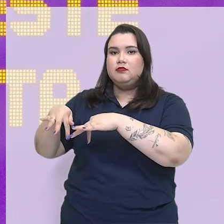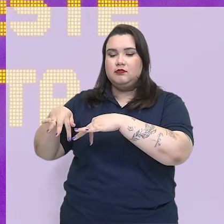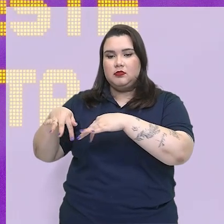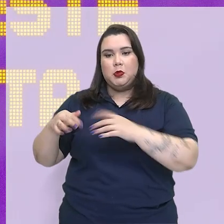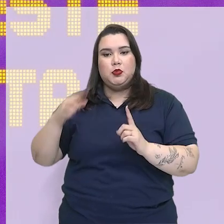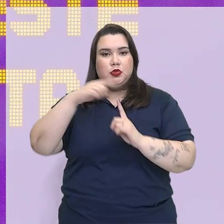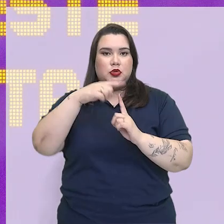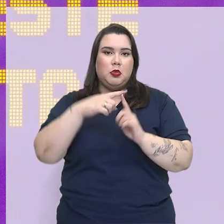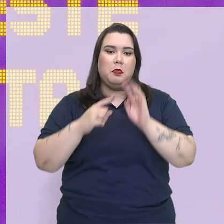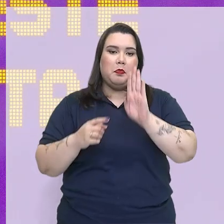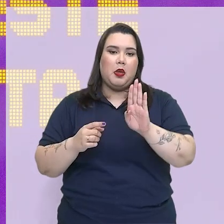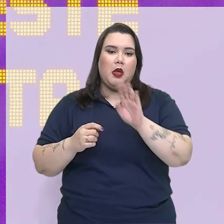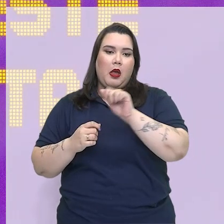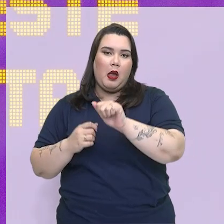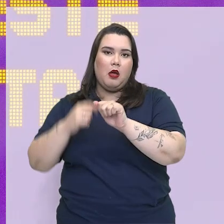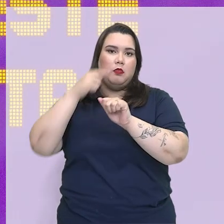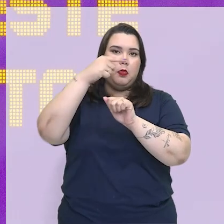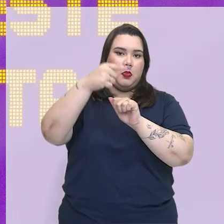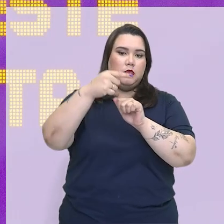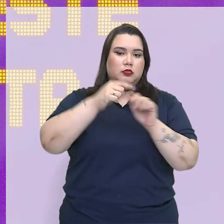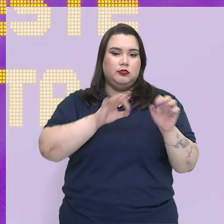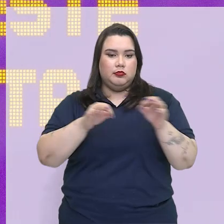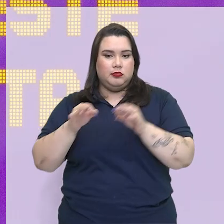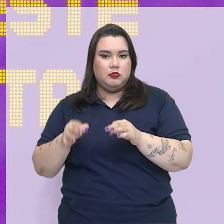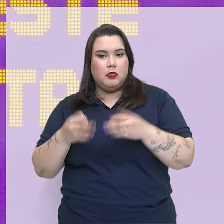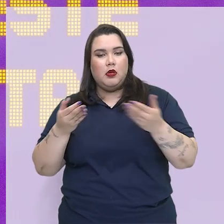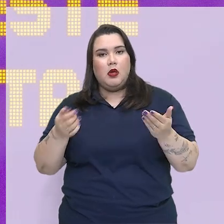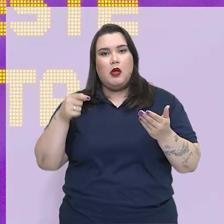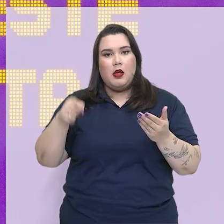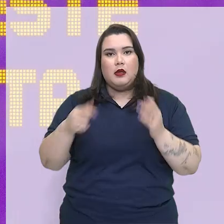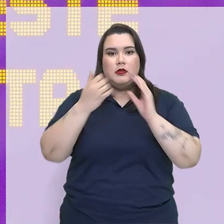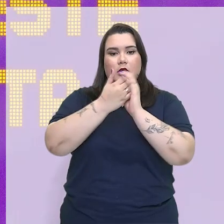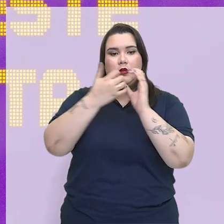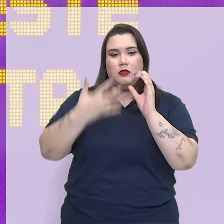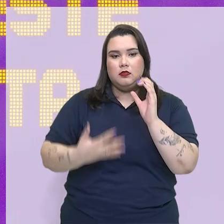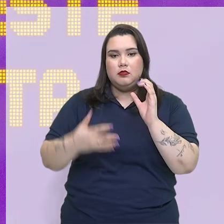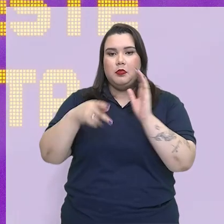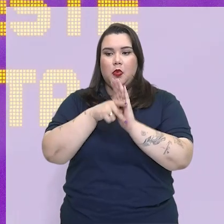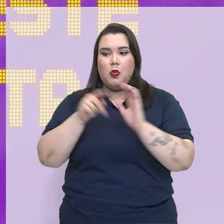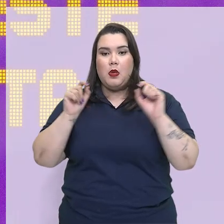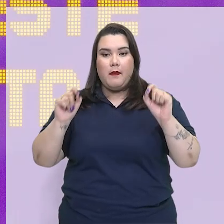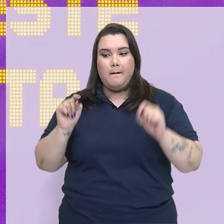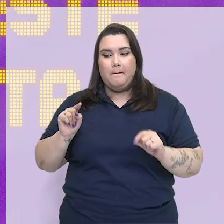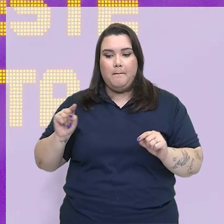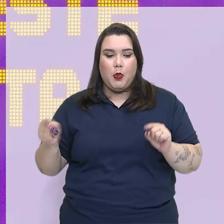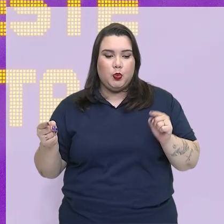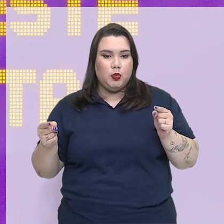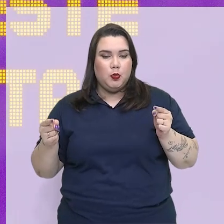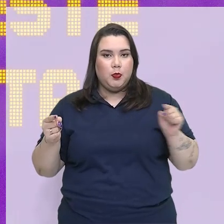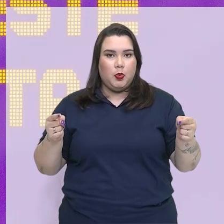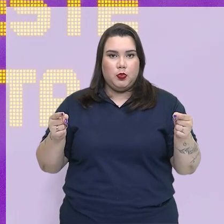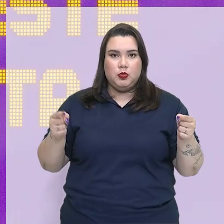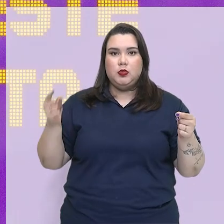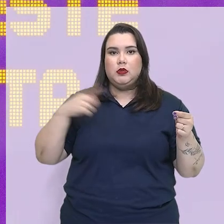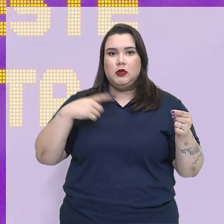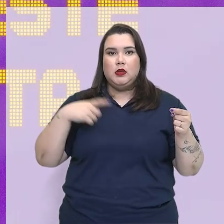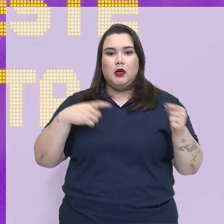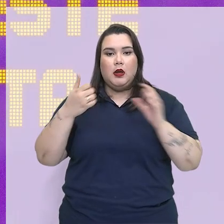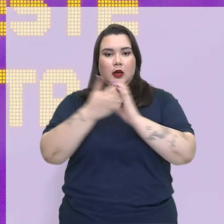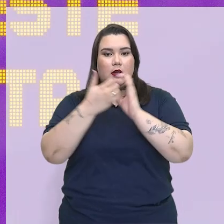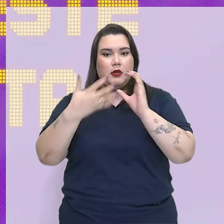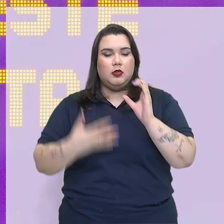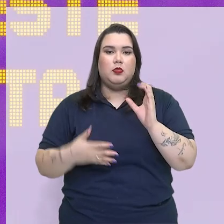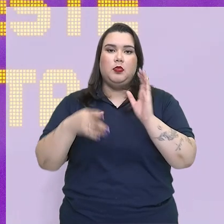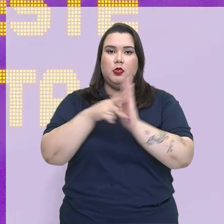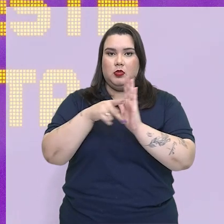outra forma. Portanto, os extremos são exatamente os pontos que caracterizam exatamente